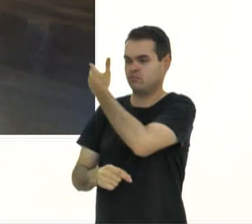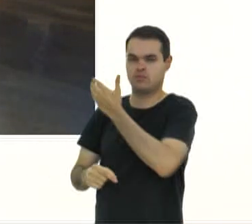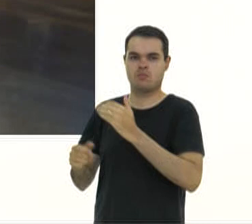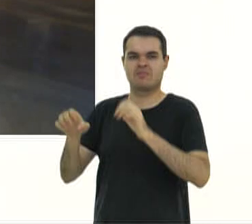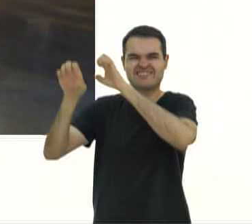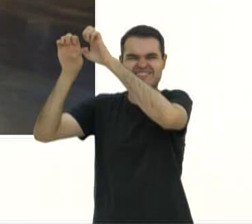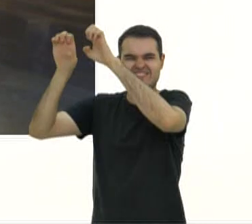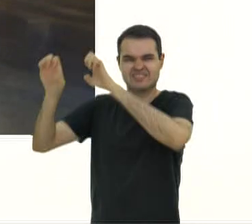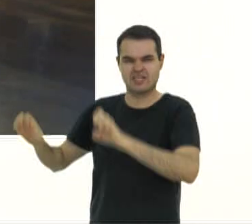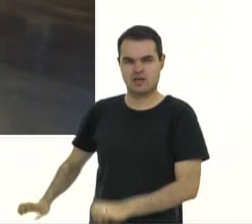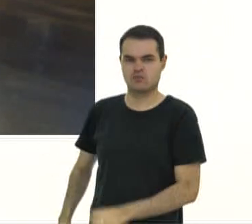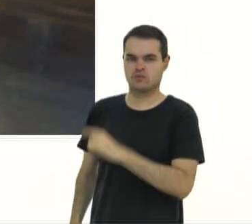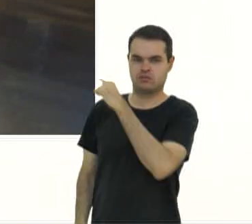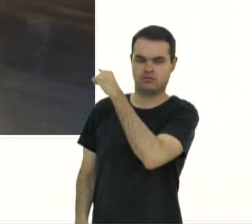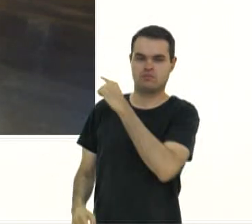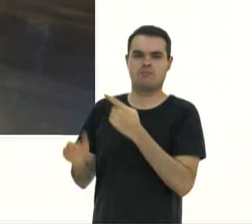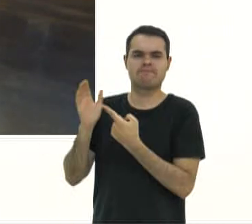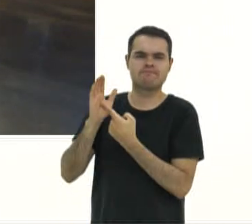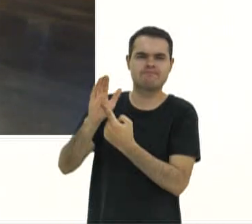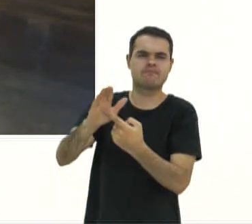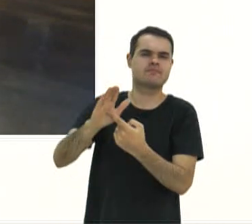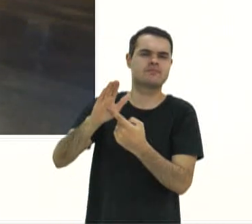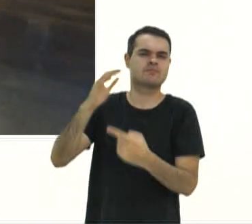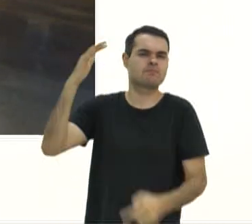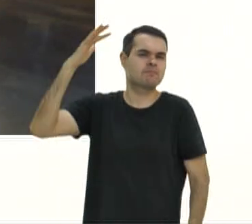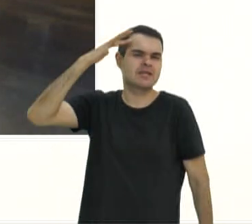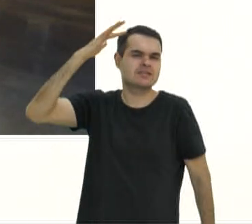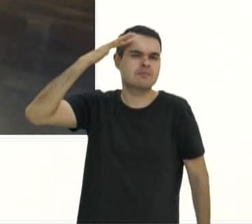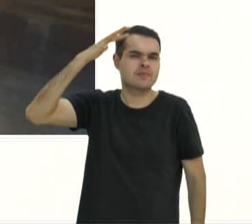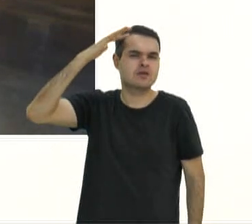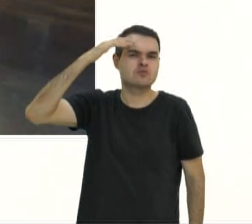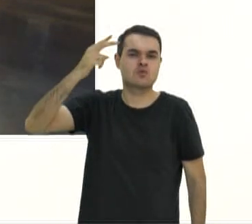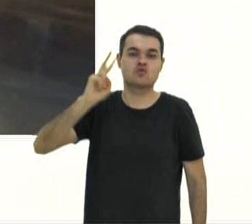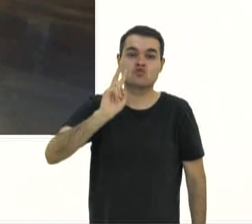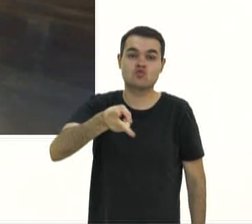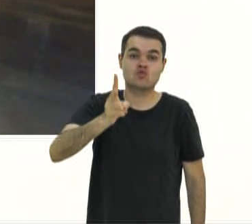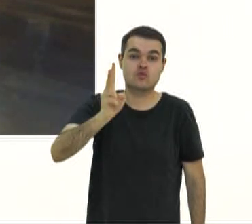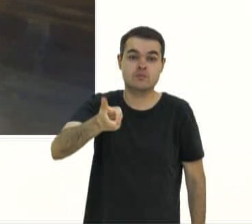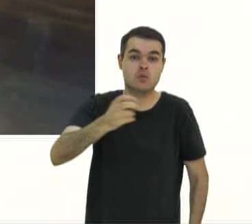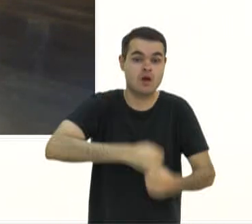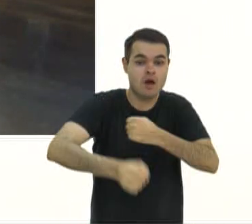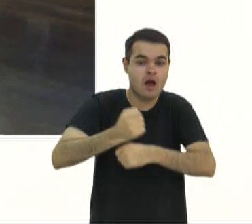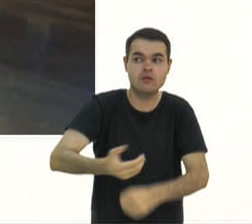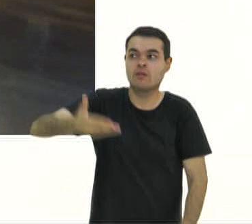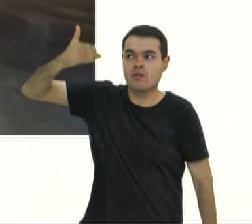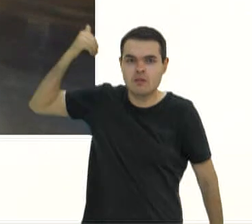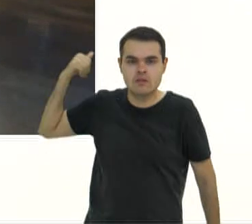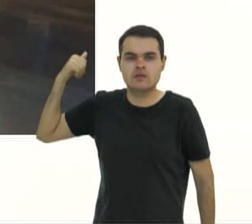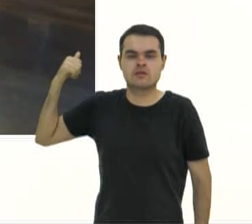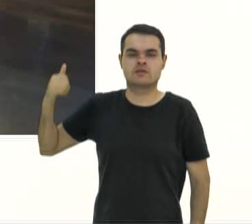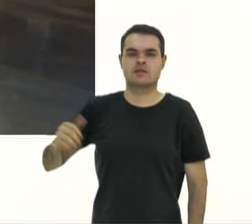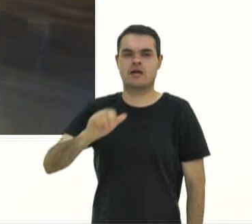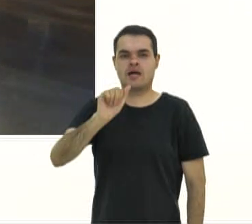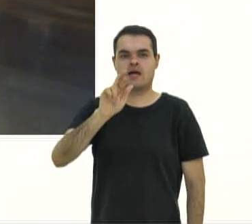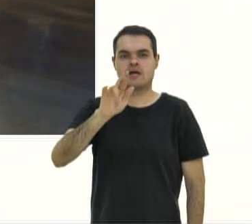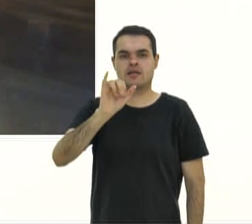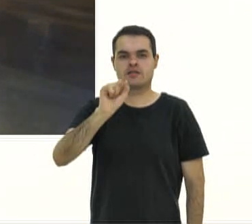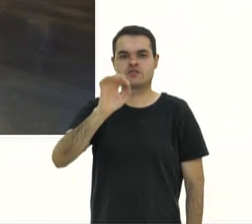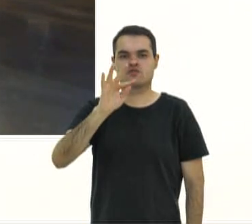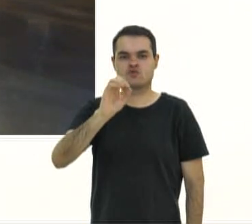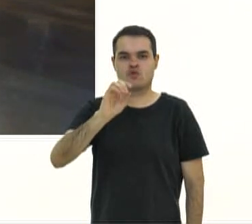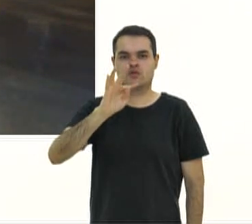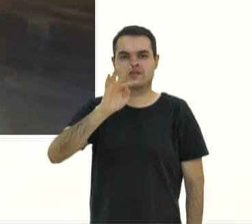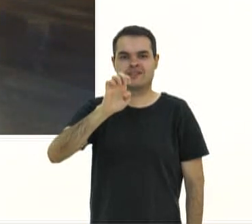que representa o pensamento humano ocidental de 2000 anos atrás. Aristóteles foi o primeiro a